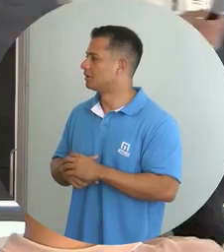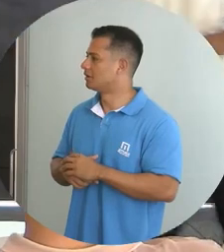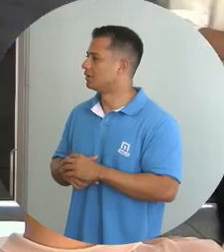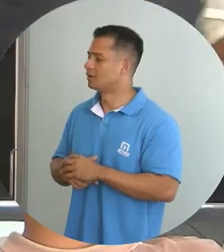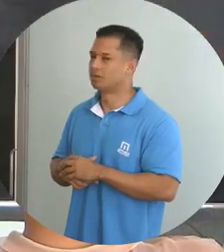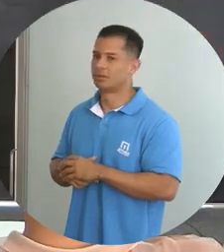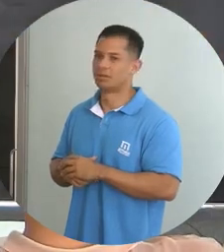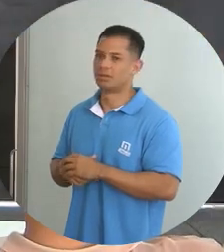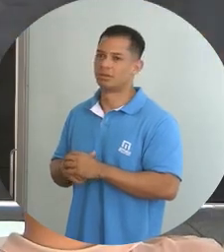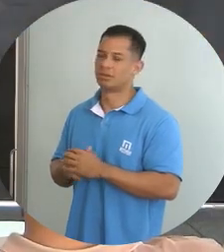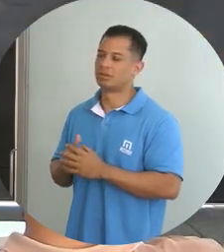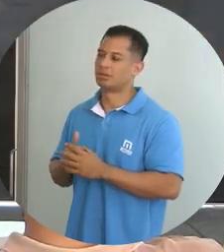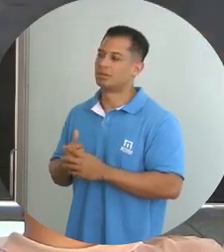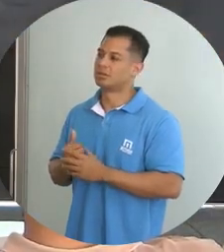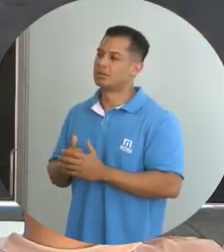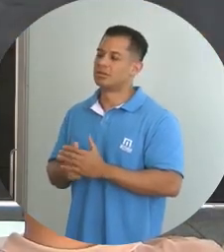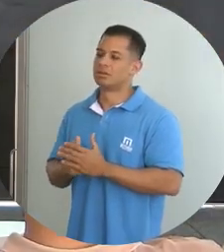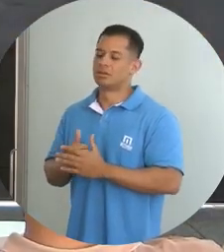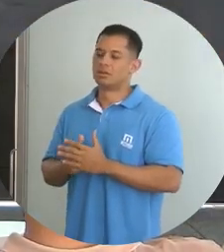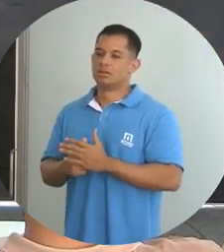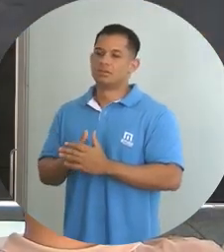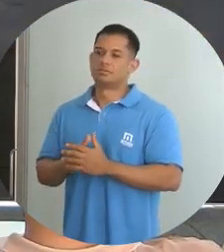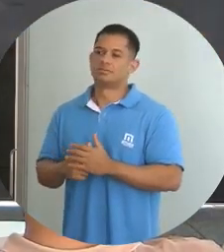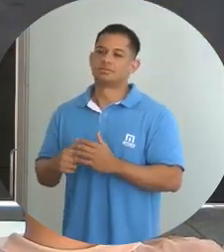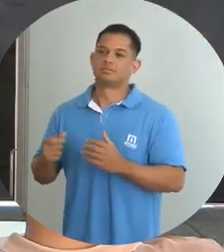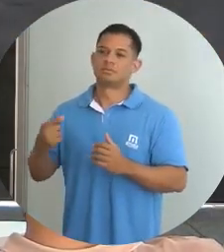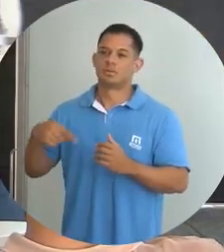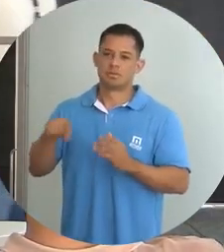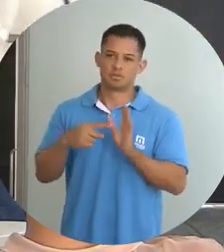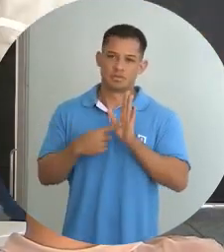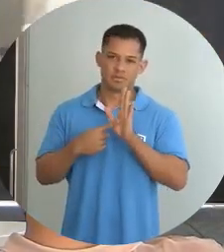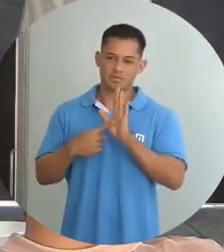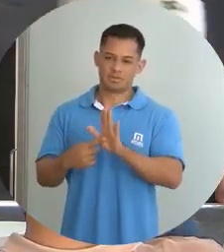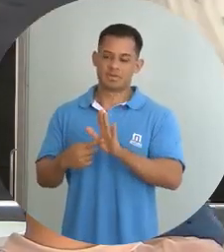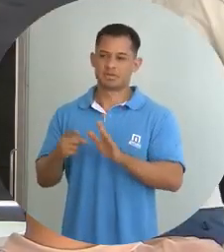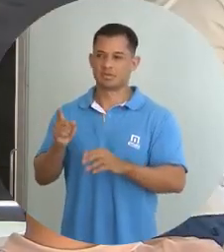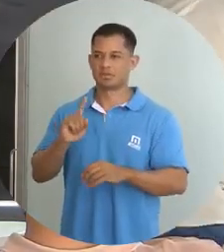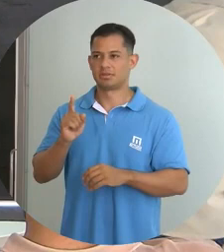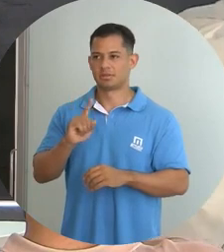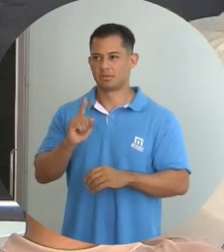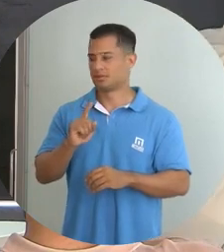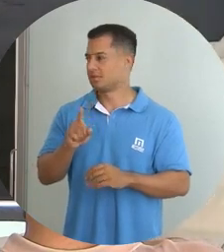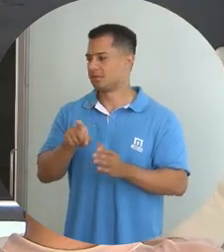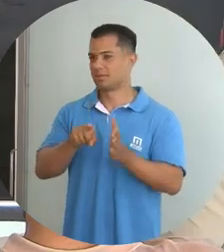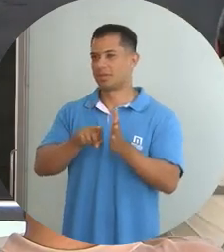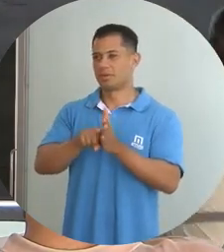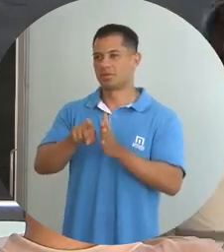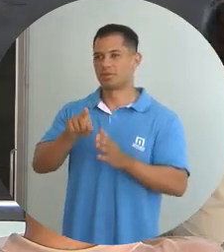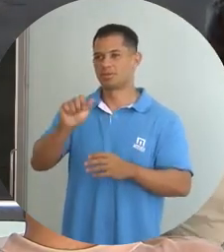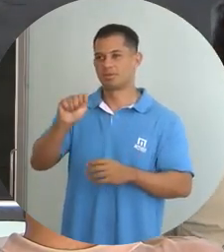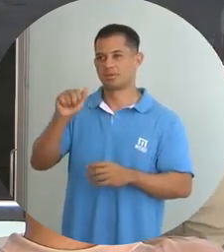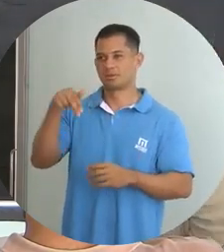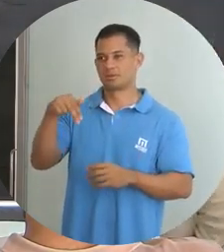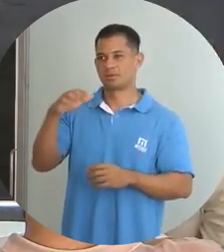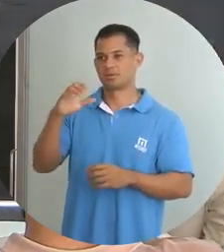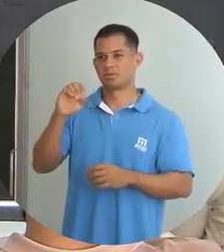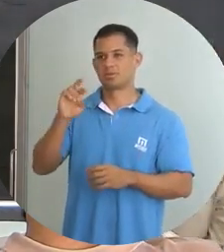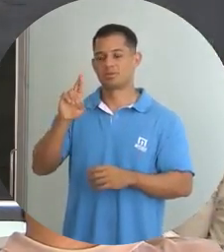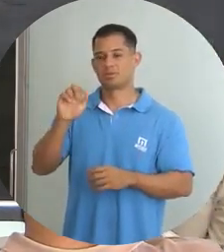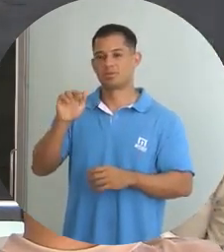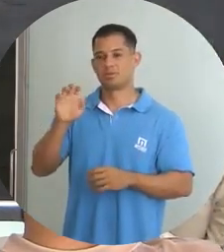Vou levar o microfone. A gente não apresentou aqui, ele está perguntando sobre as ancoragens das